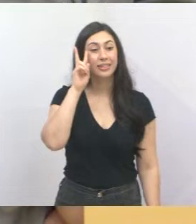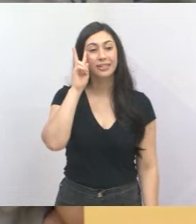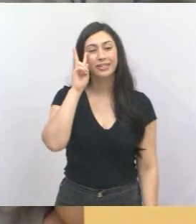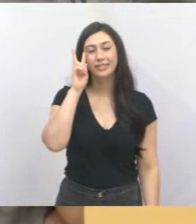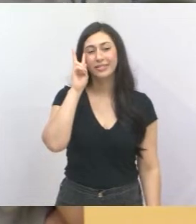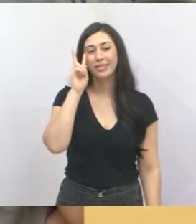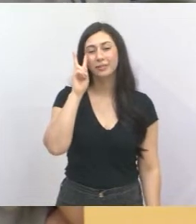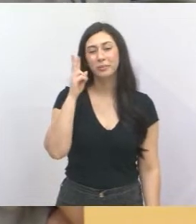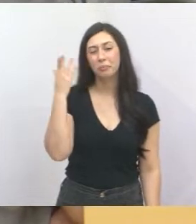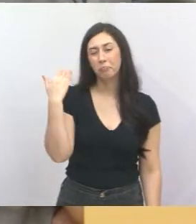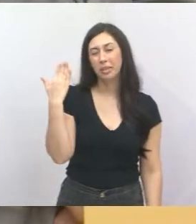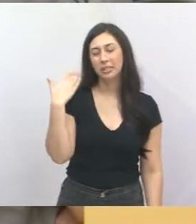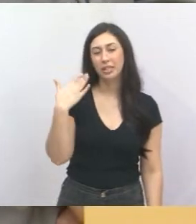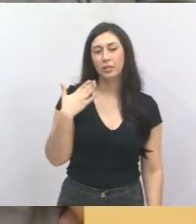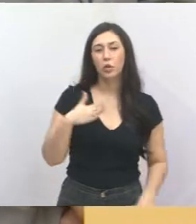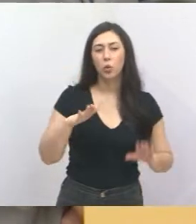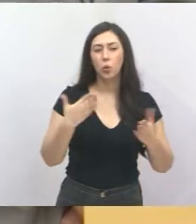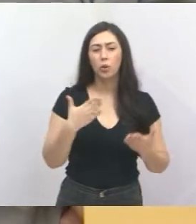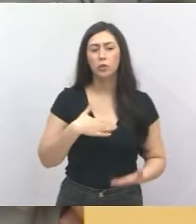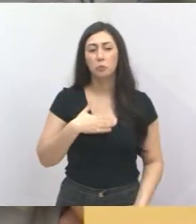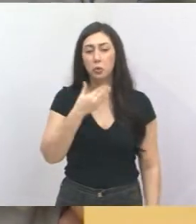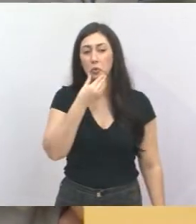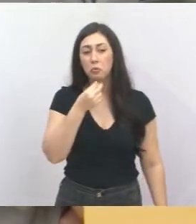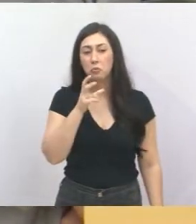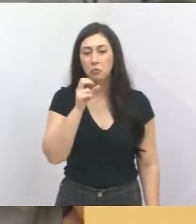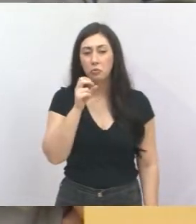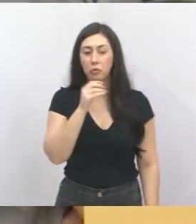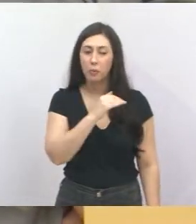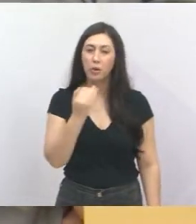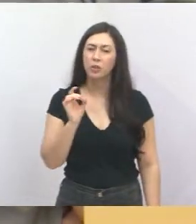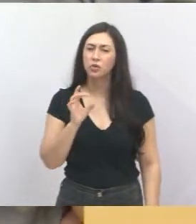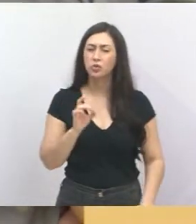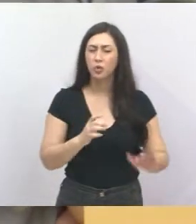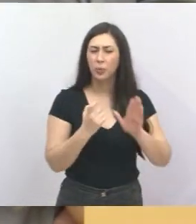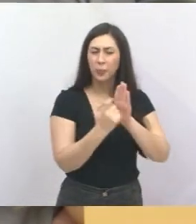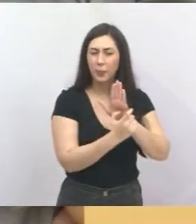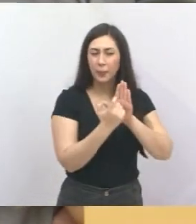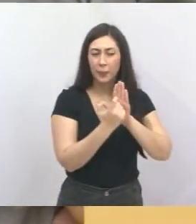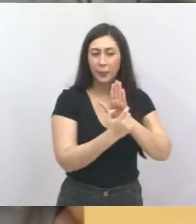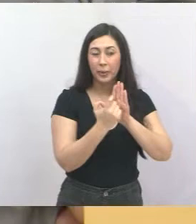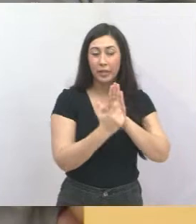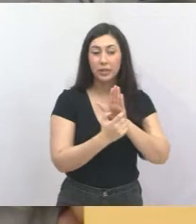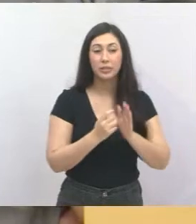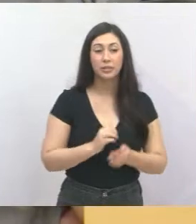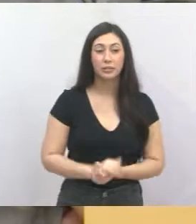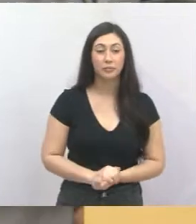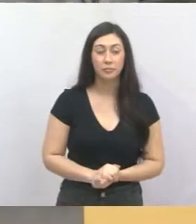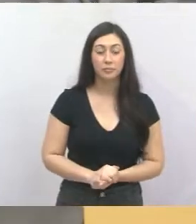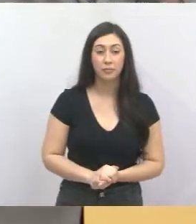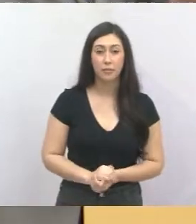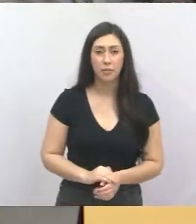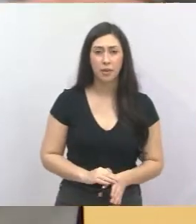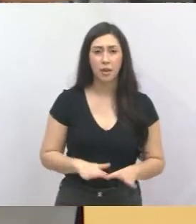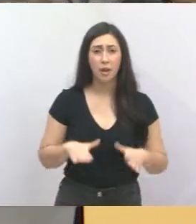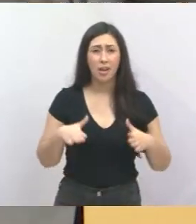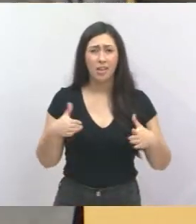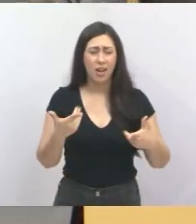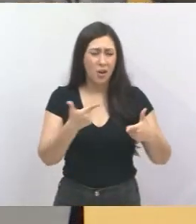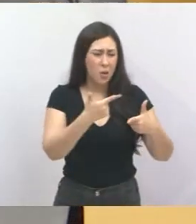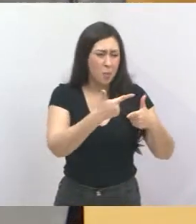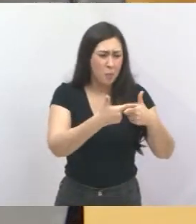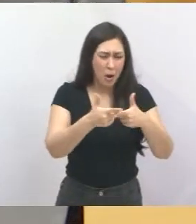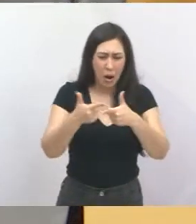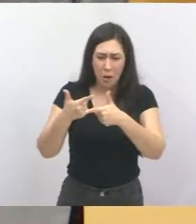né, na época que meu avô faleceu. É só um trecho. Então a tempestade se fez